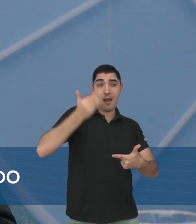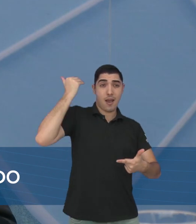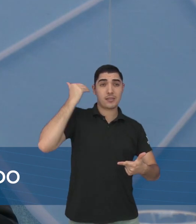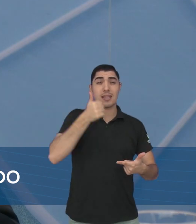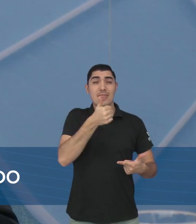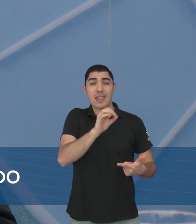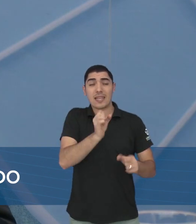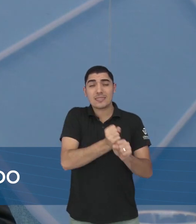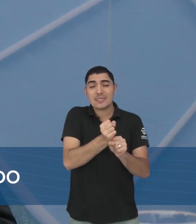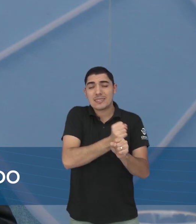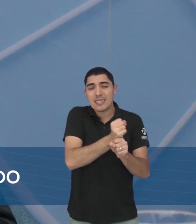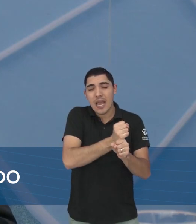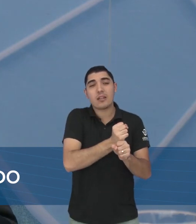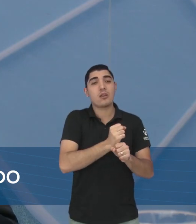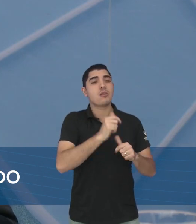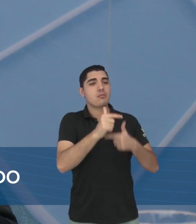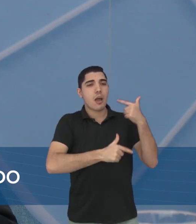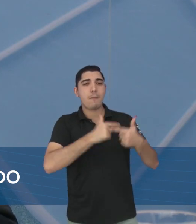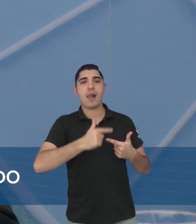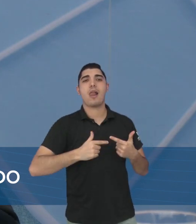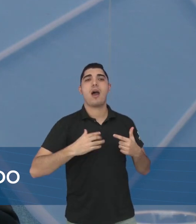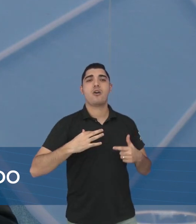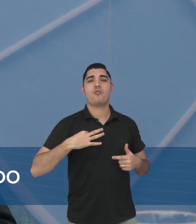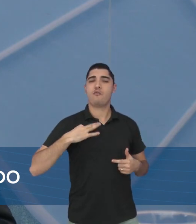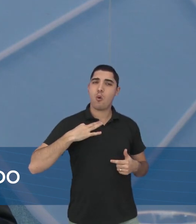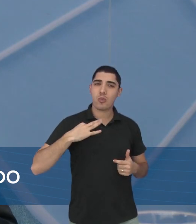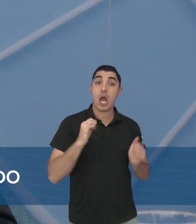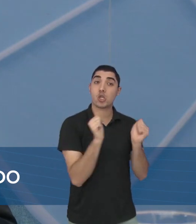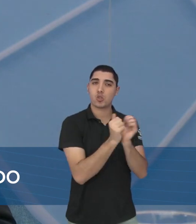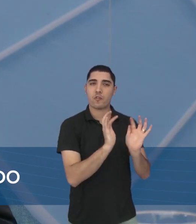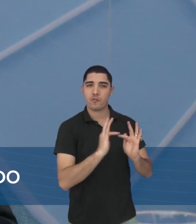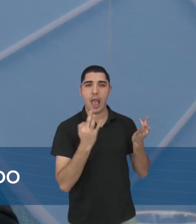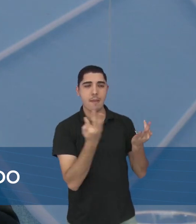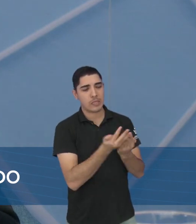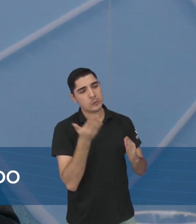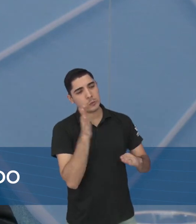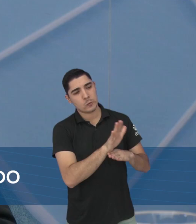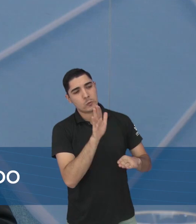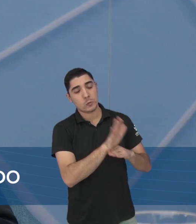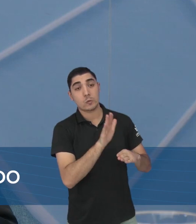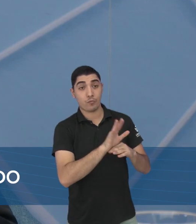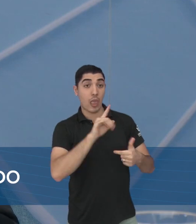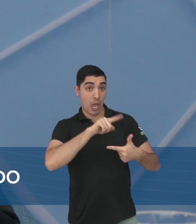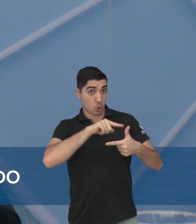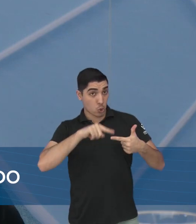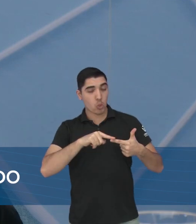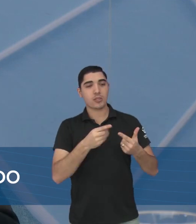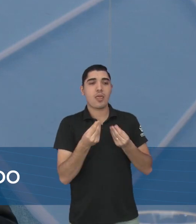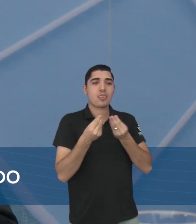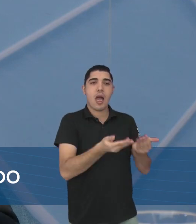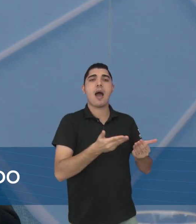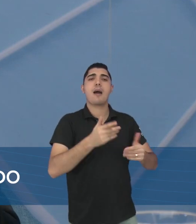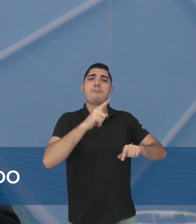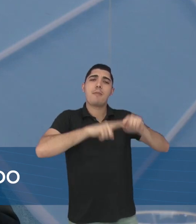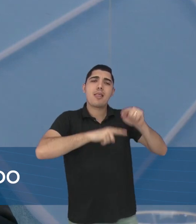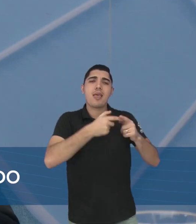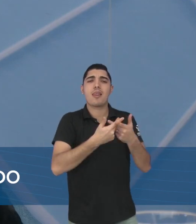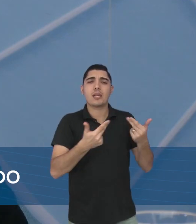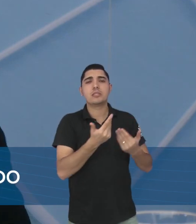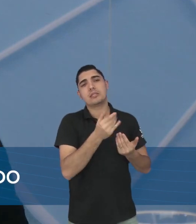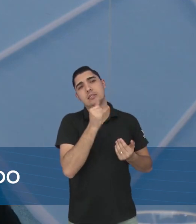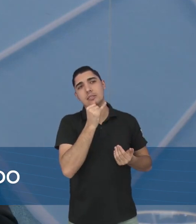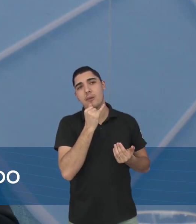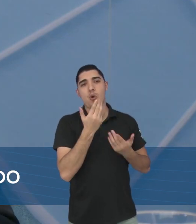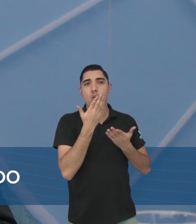mais de 10 anos um trabalho voluntário com famílias, né? Então eles ajudavam assim com um recurso mais material